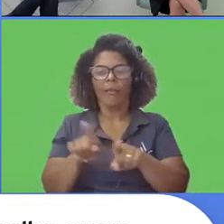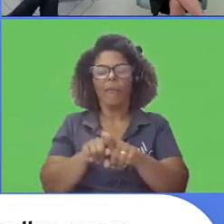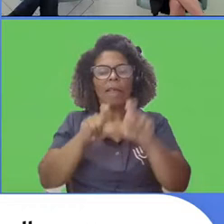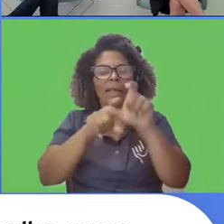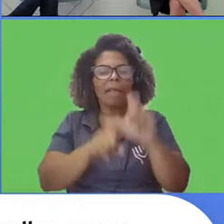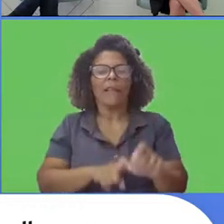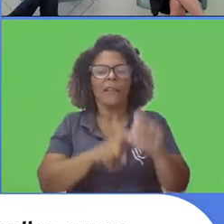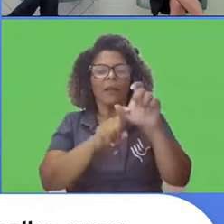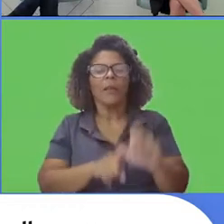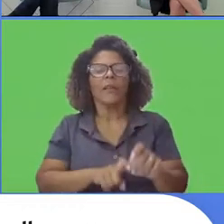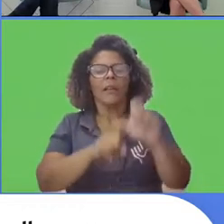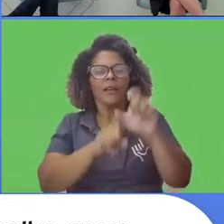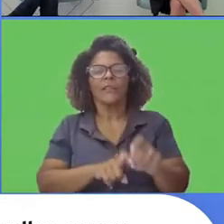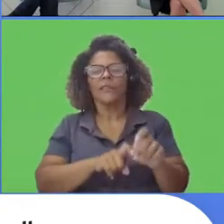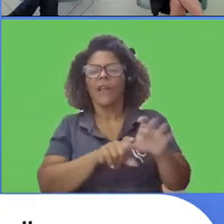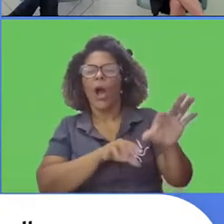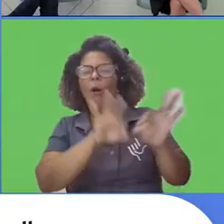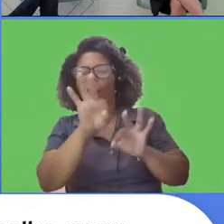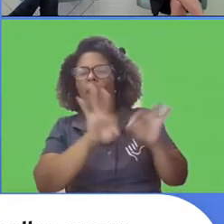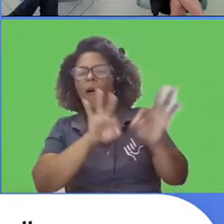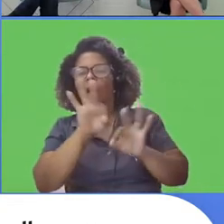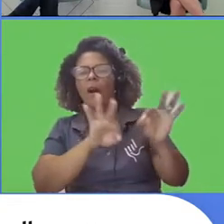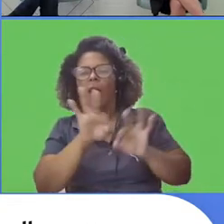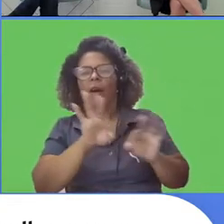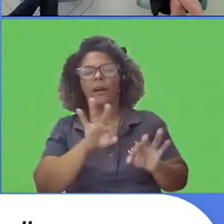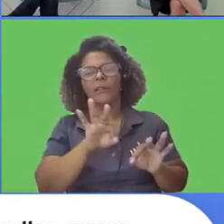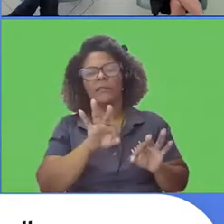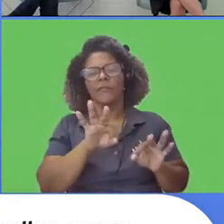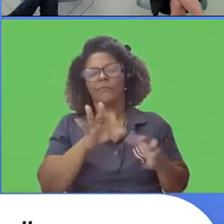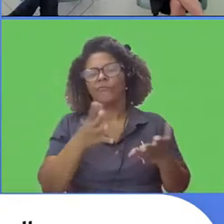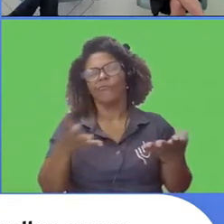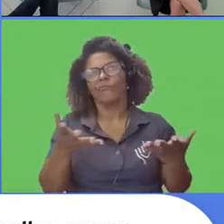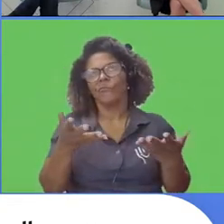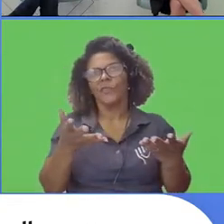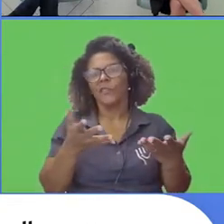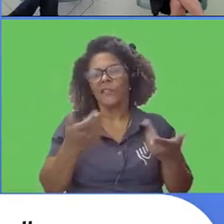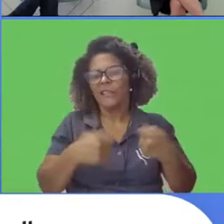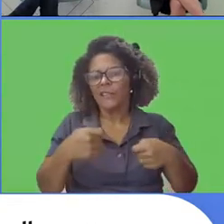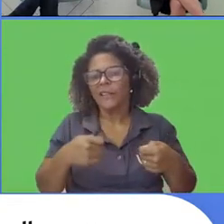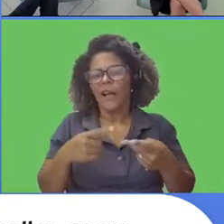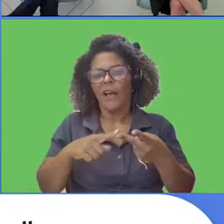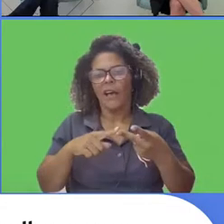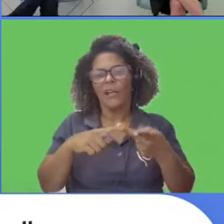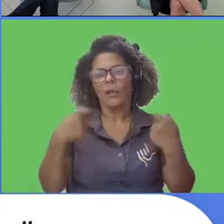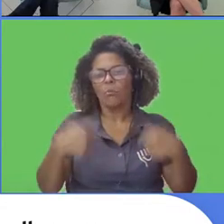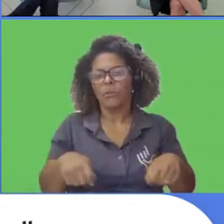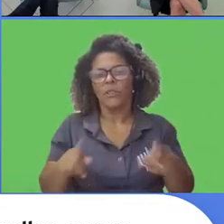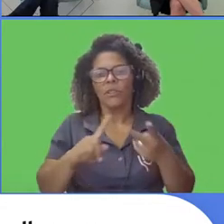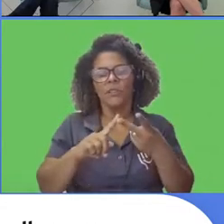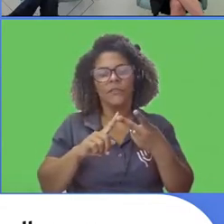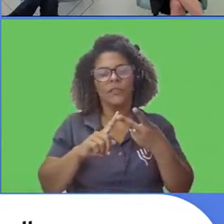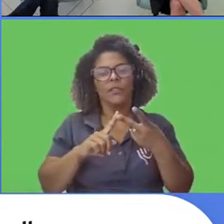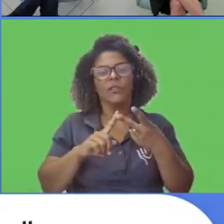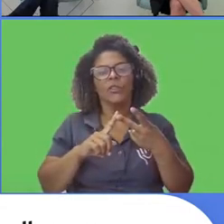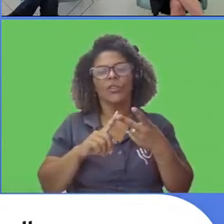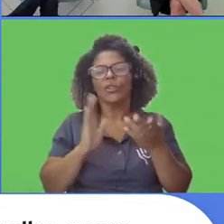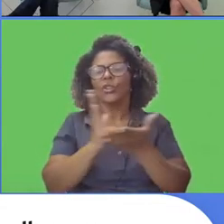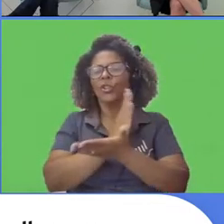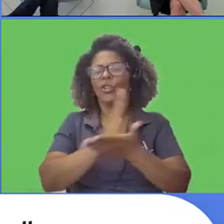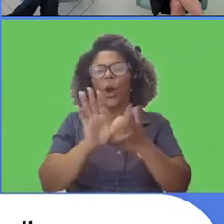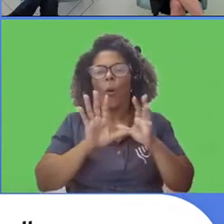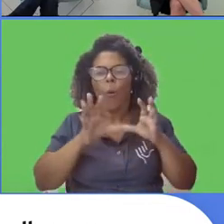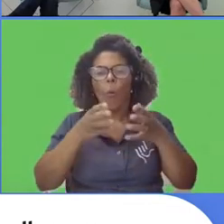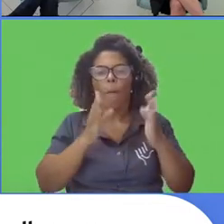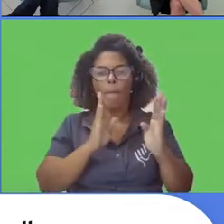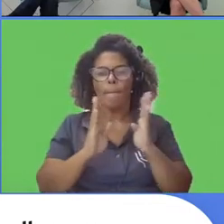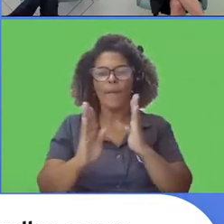aí dos arranjos necessários e possíveis ali de determinado